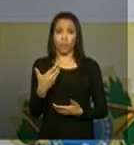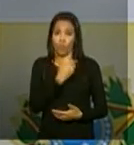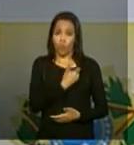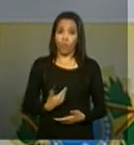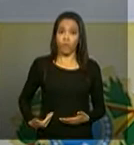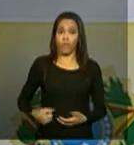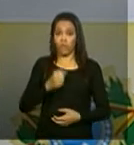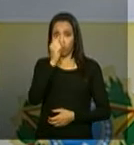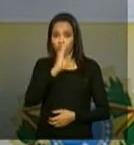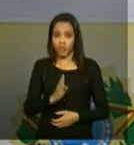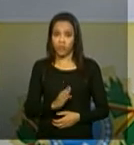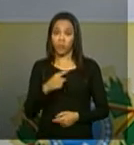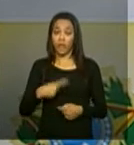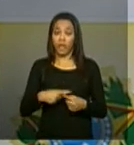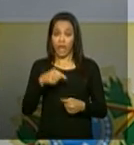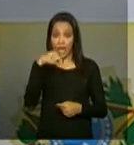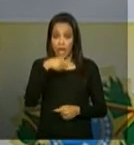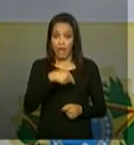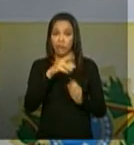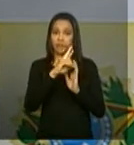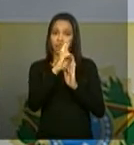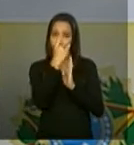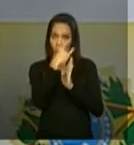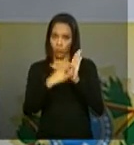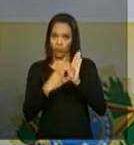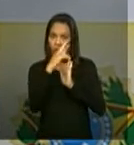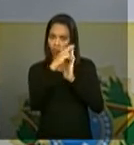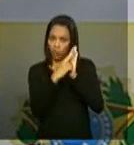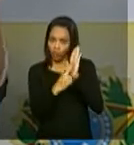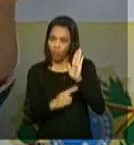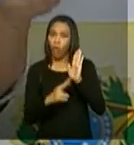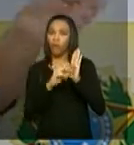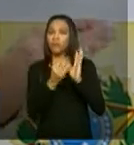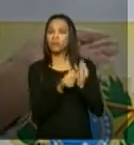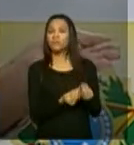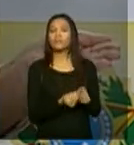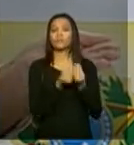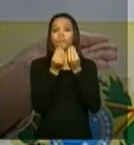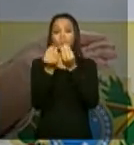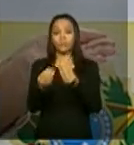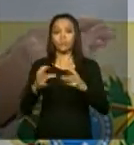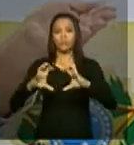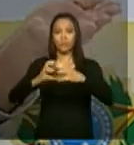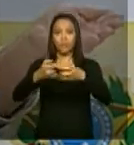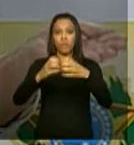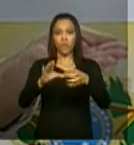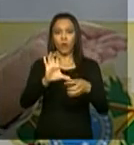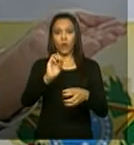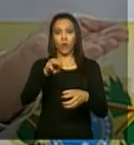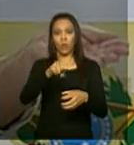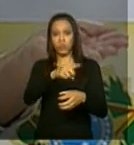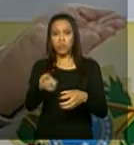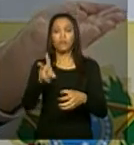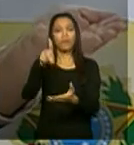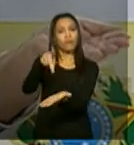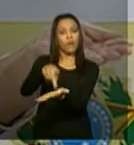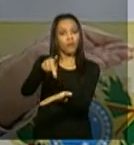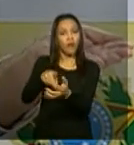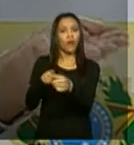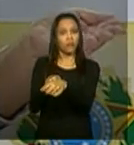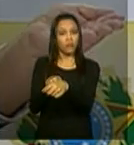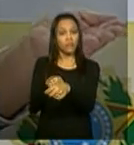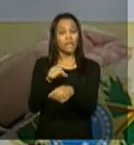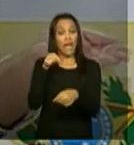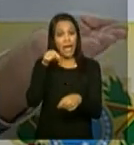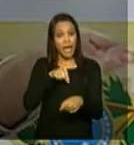porque este relatório vai ser repassado à comissão nacional da verdade imediatamente e estas informações